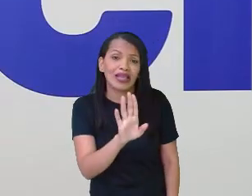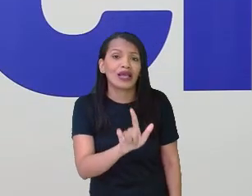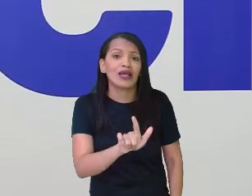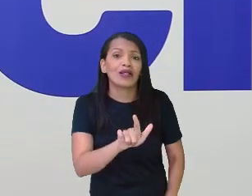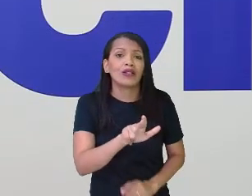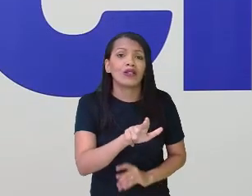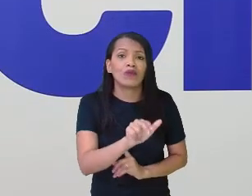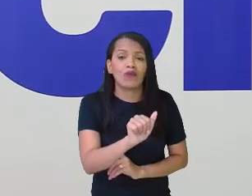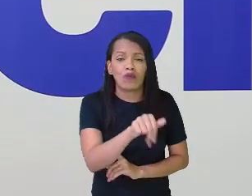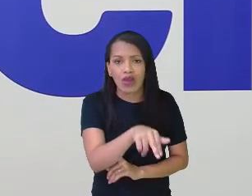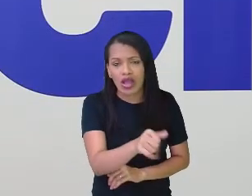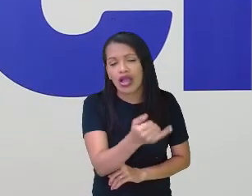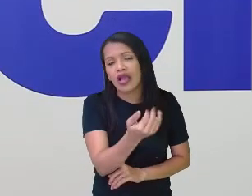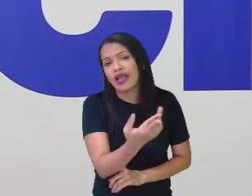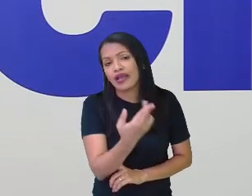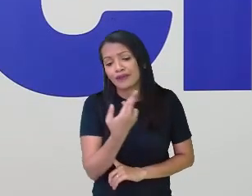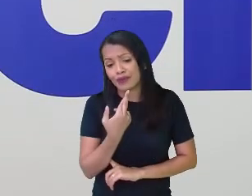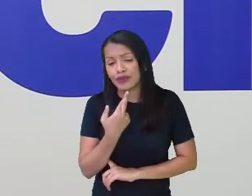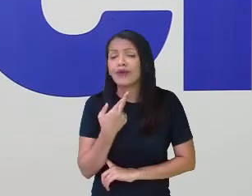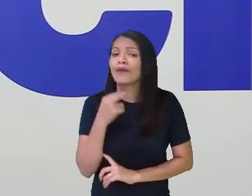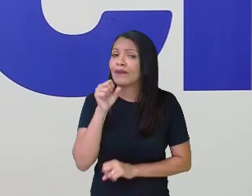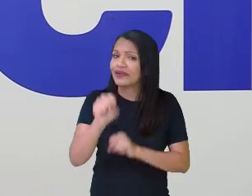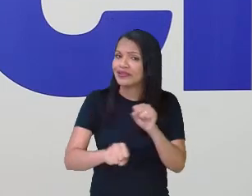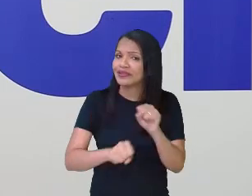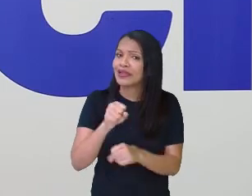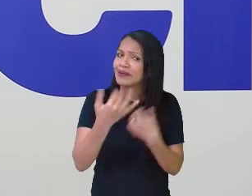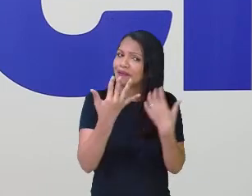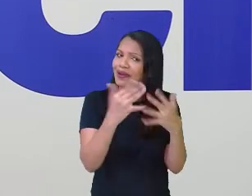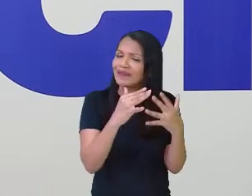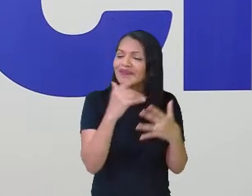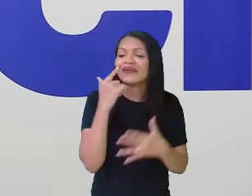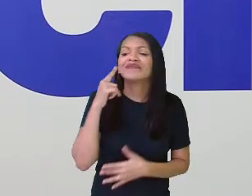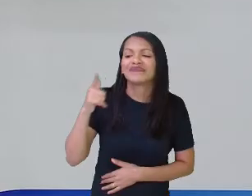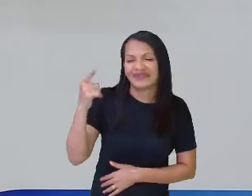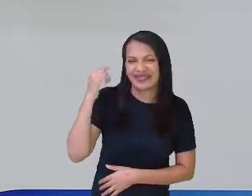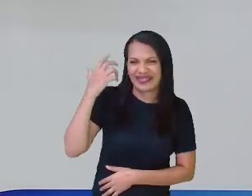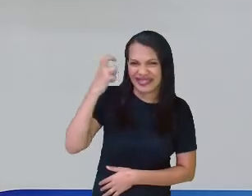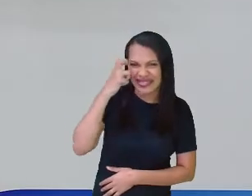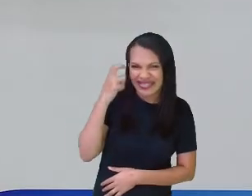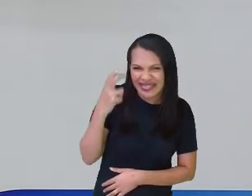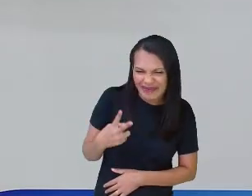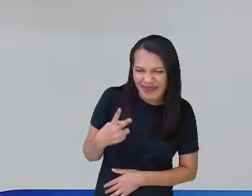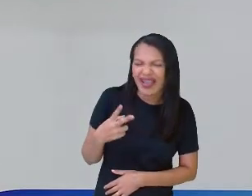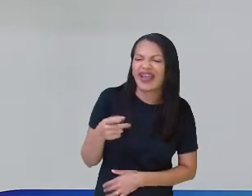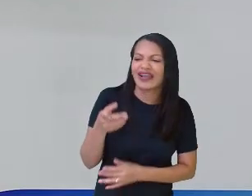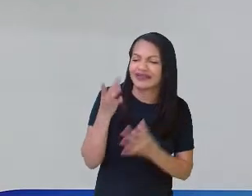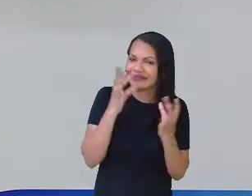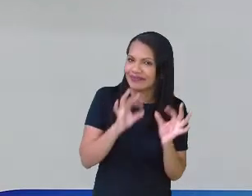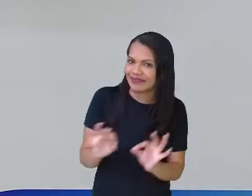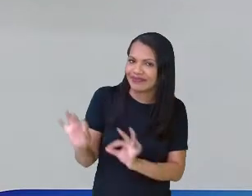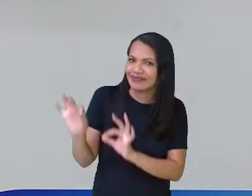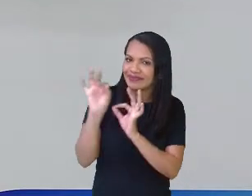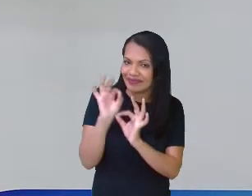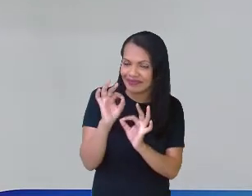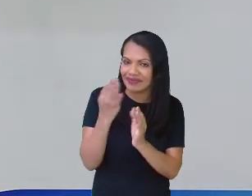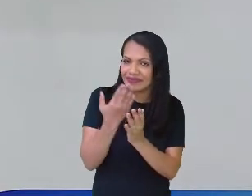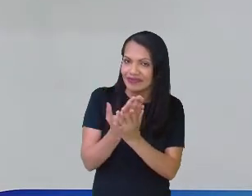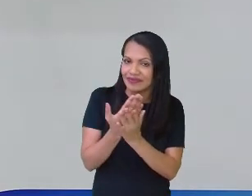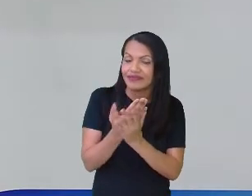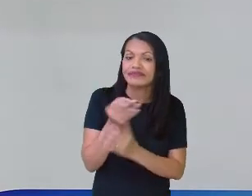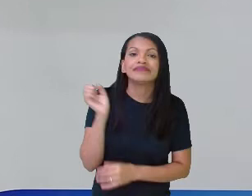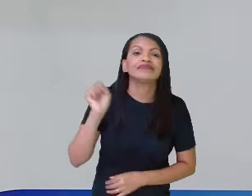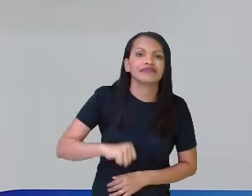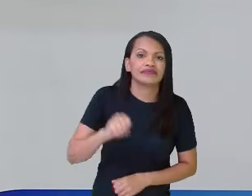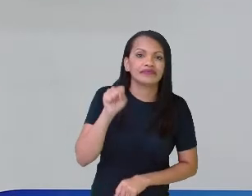Você falou. Parabéns. Olha aí, Luan está esperto, hein? Luan está antenado. E foi sim, a bicicleta